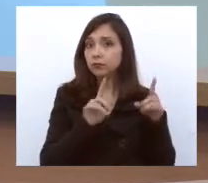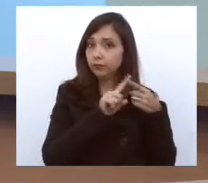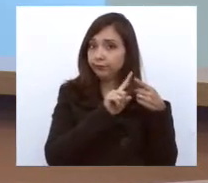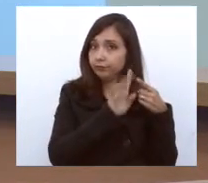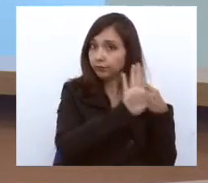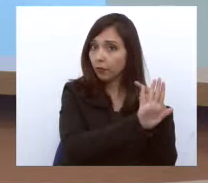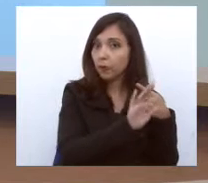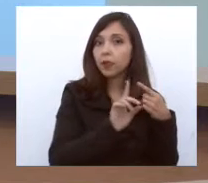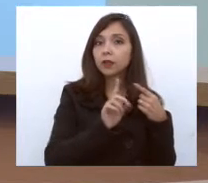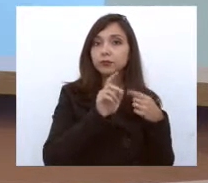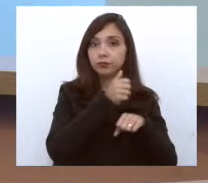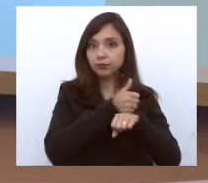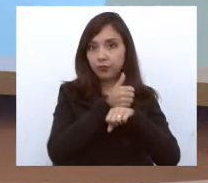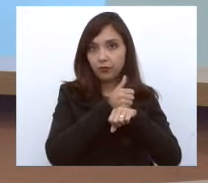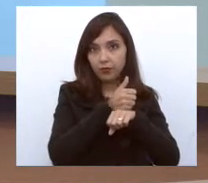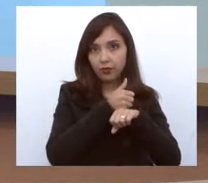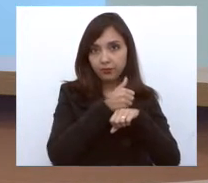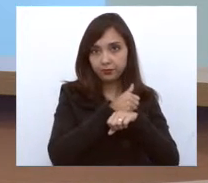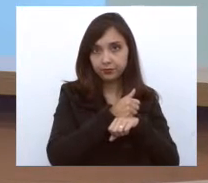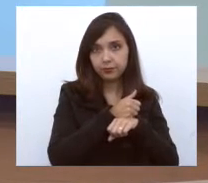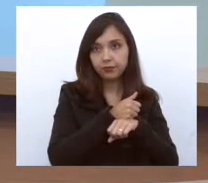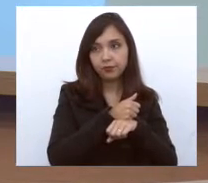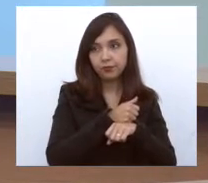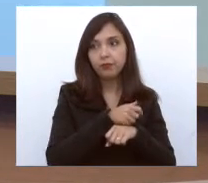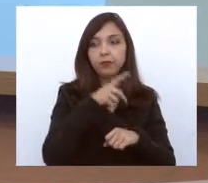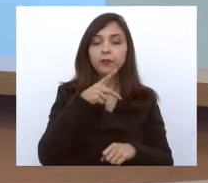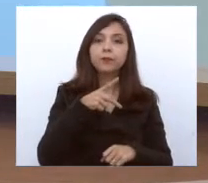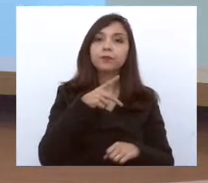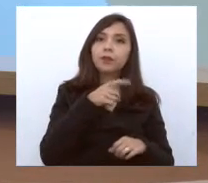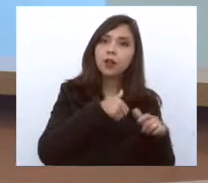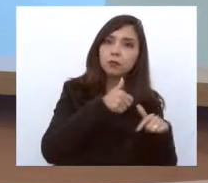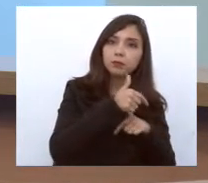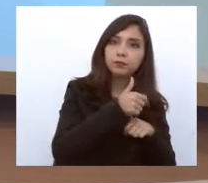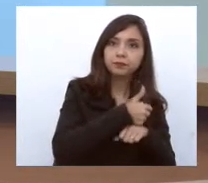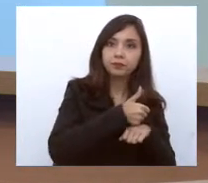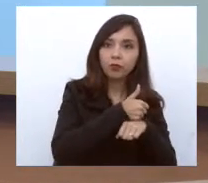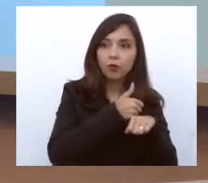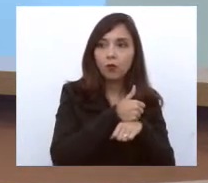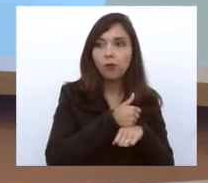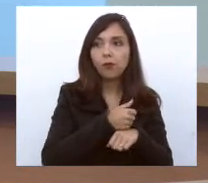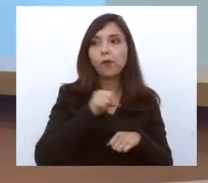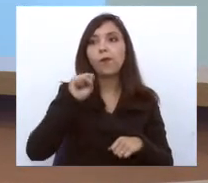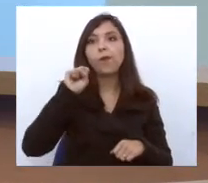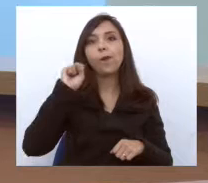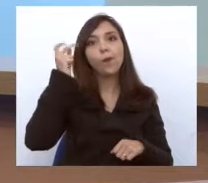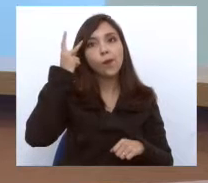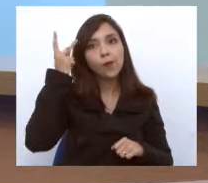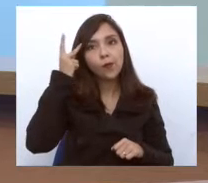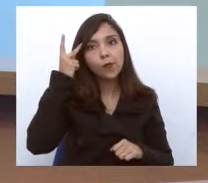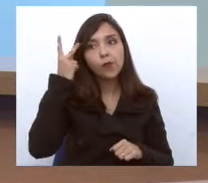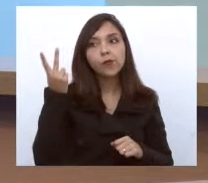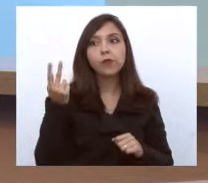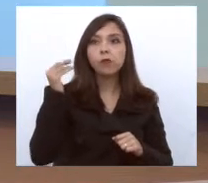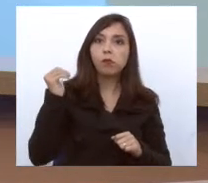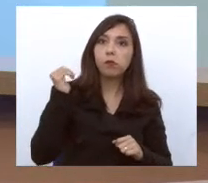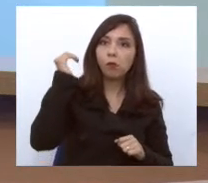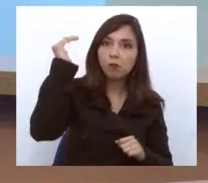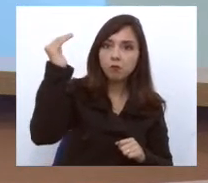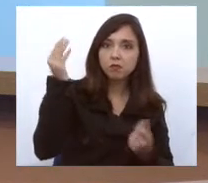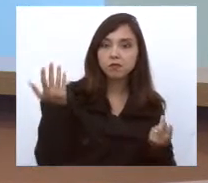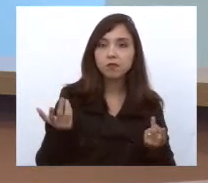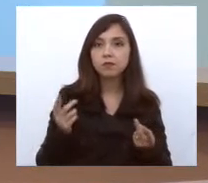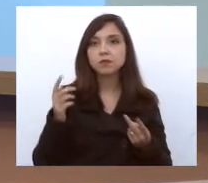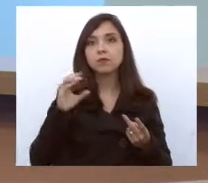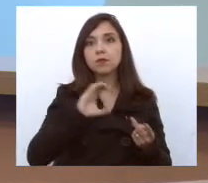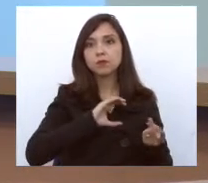futebol profissional. O profissional aí nós temos o São Paulo como majestoso,